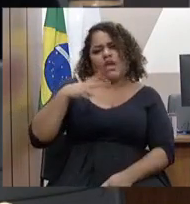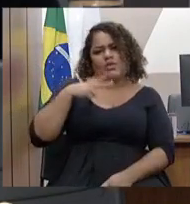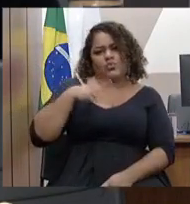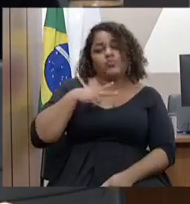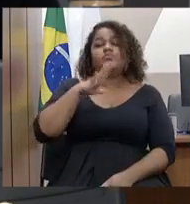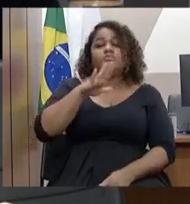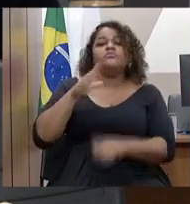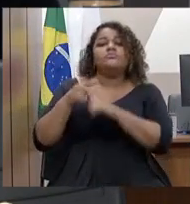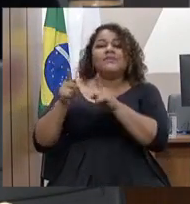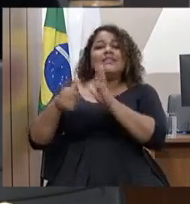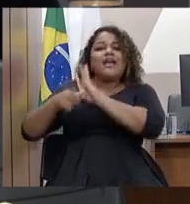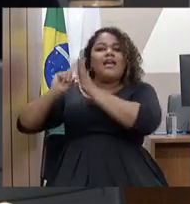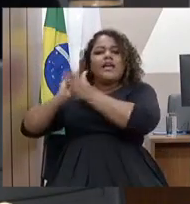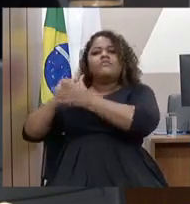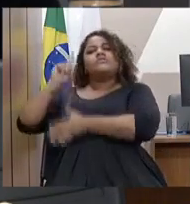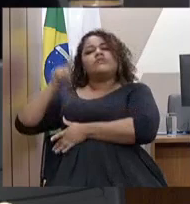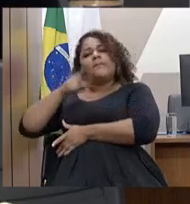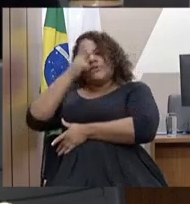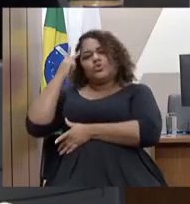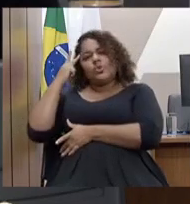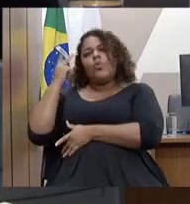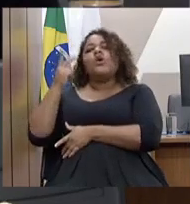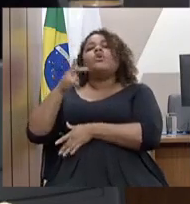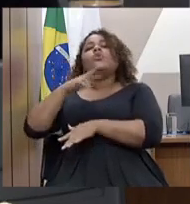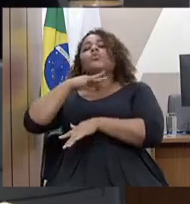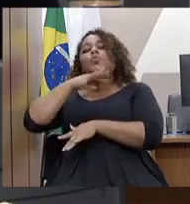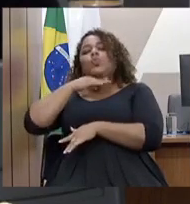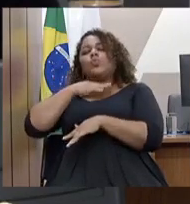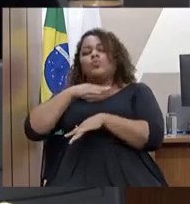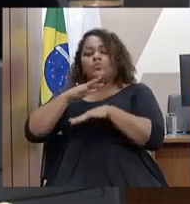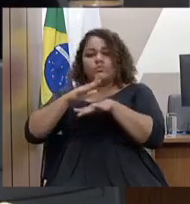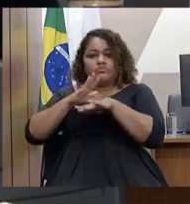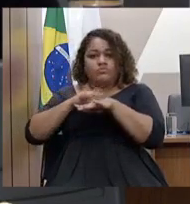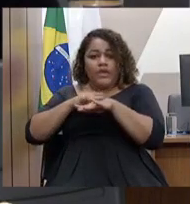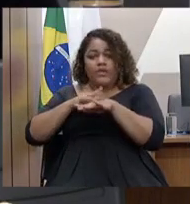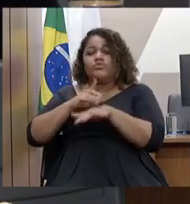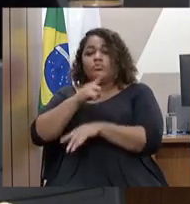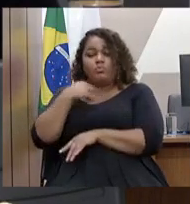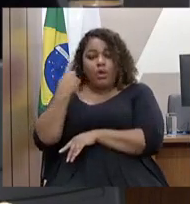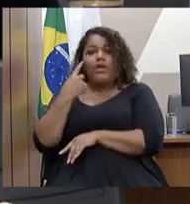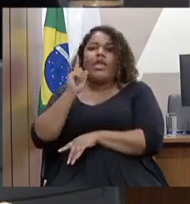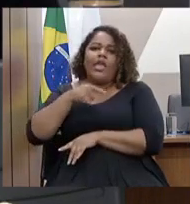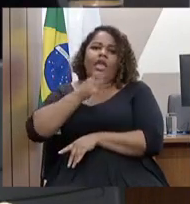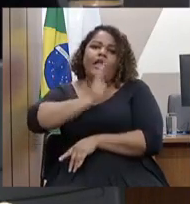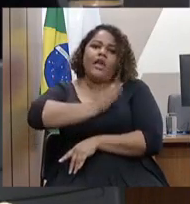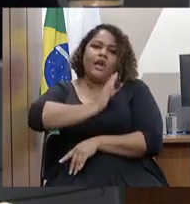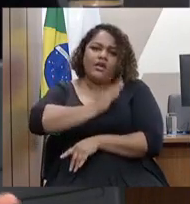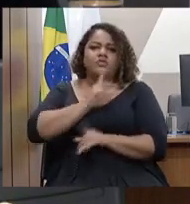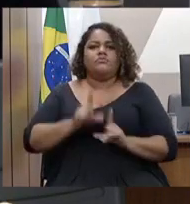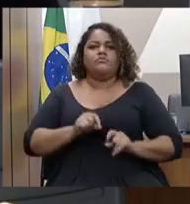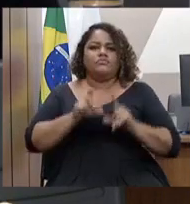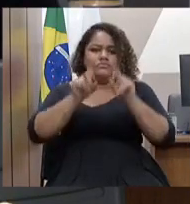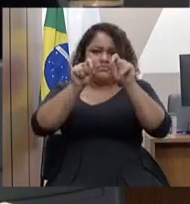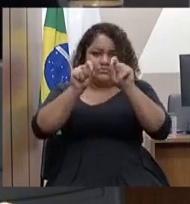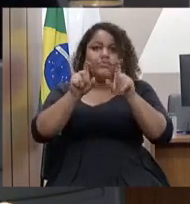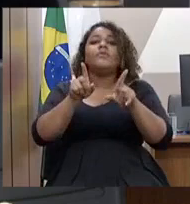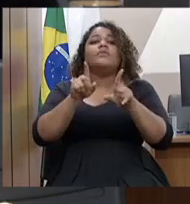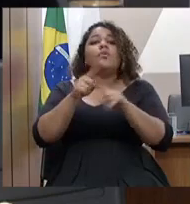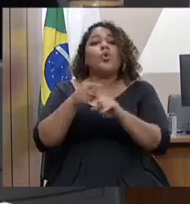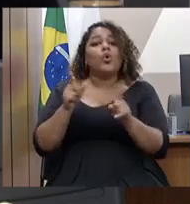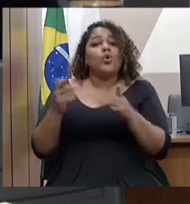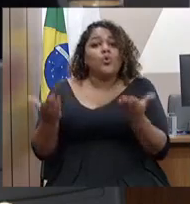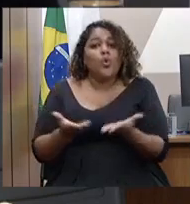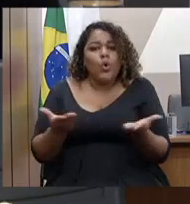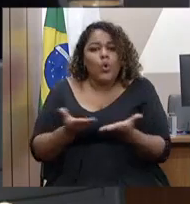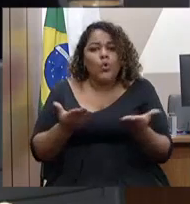cardíacas e câncer hoje o maior número de benefícios concedidos pela Previdência Social refere-se às incapacitações para o trabalho